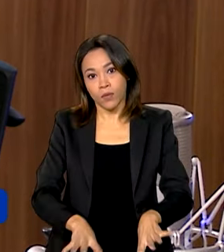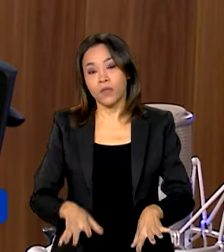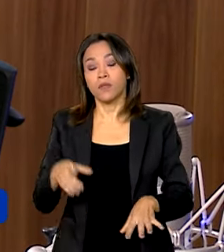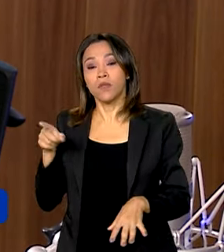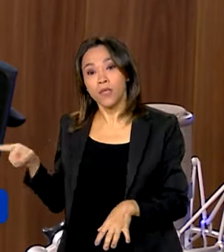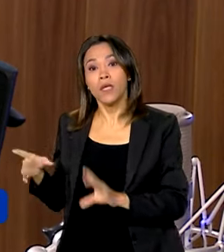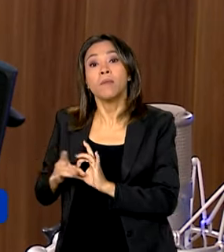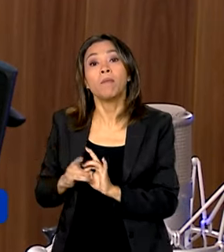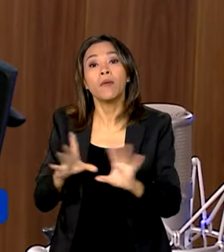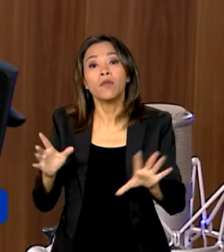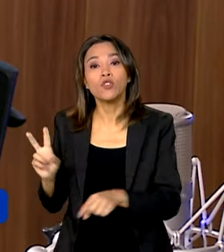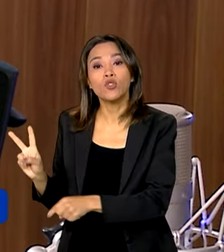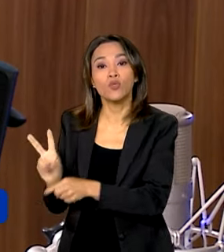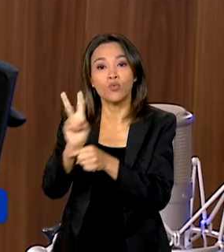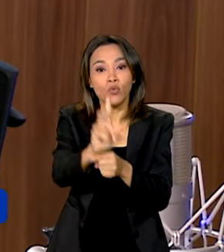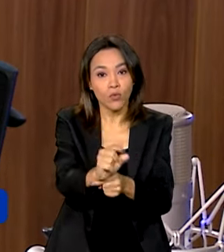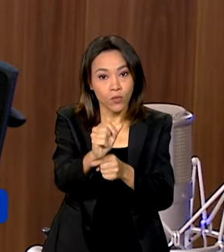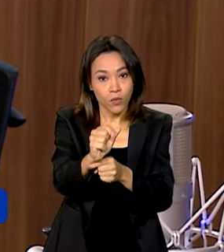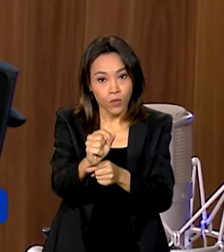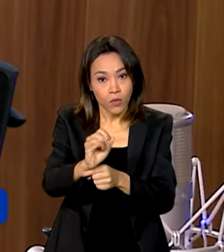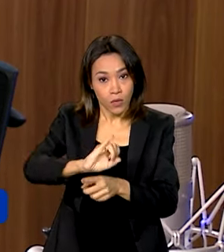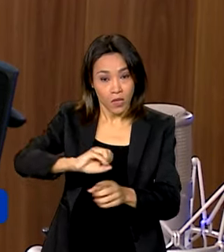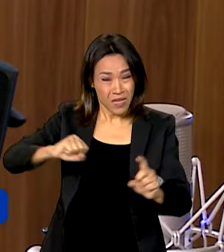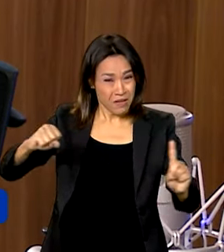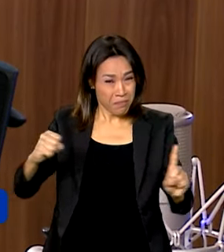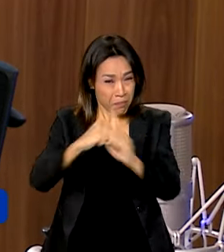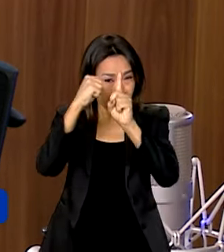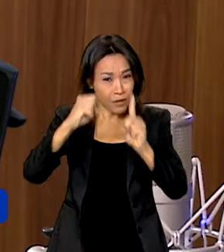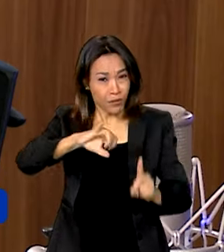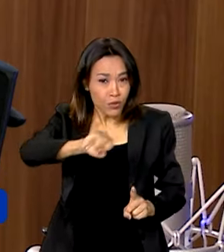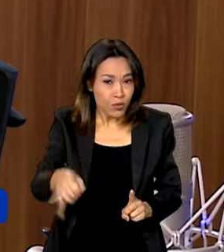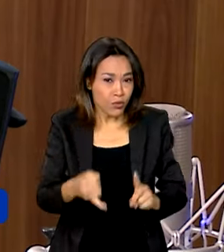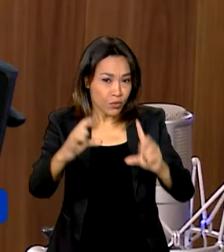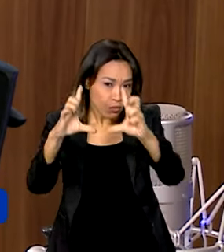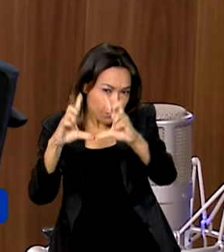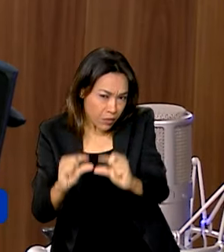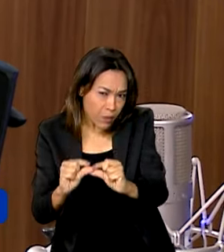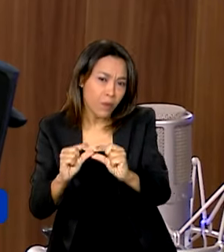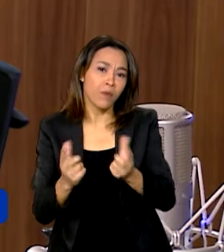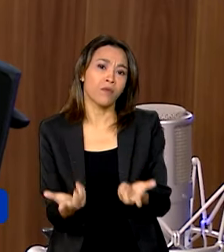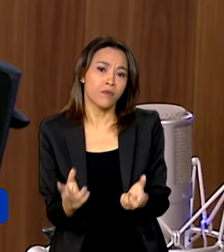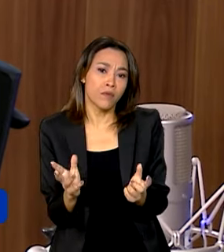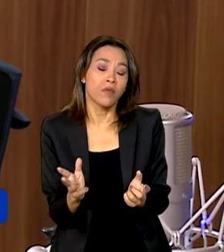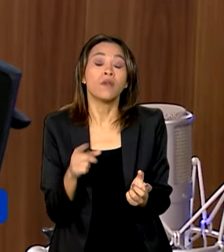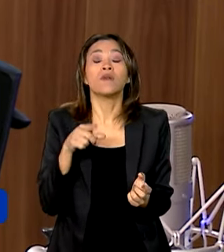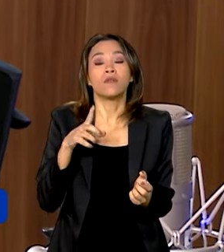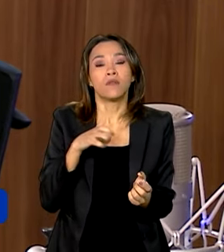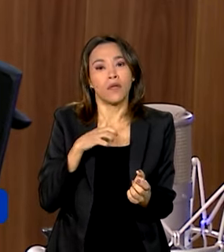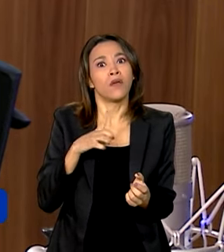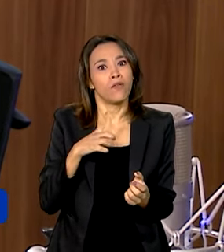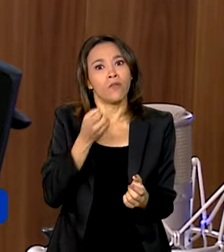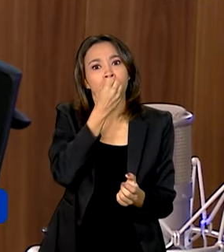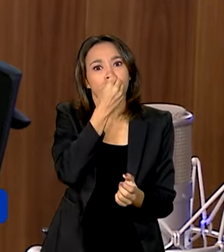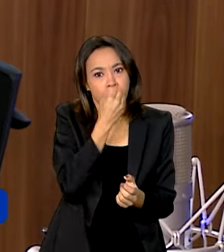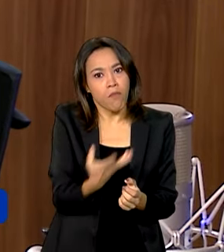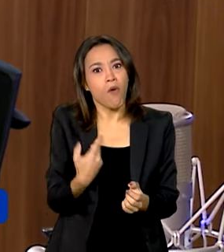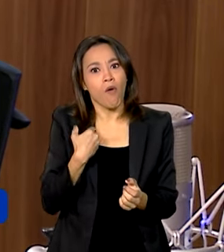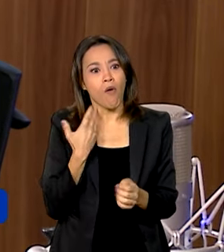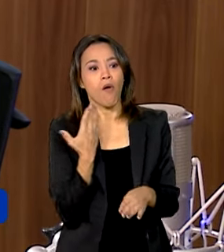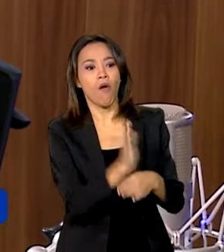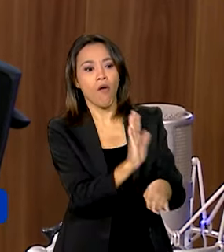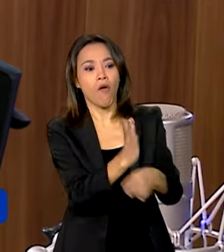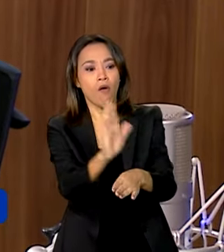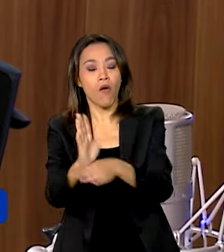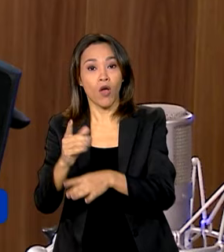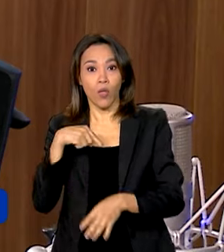e de juro e isso já rodou né Um Valor significativo eh a mesma metodologia